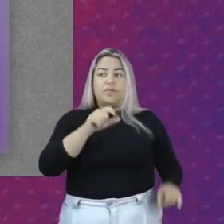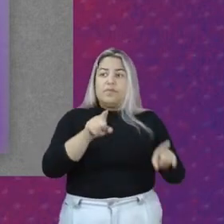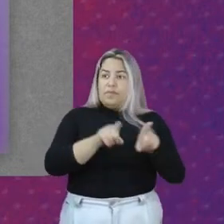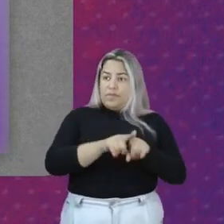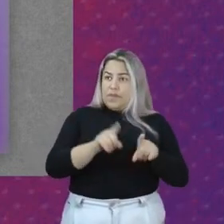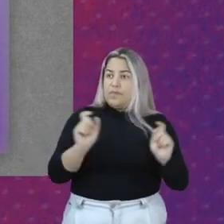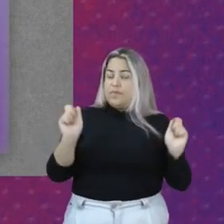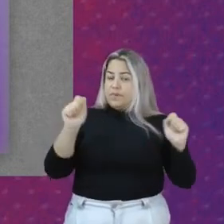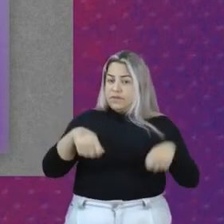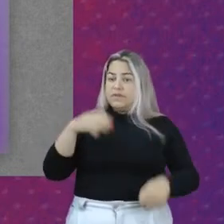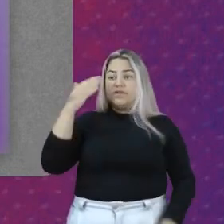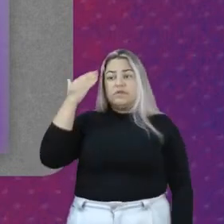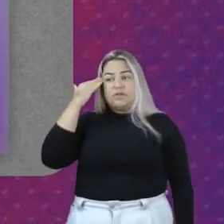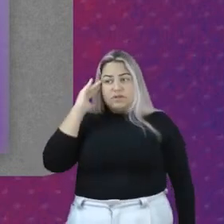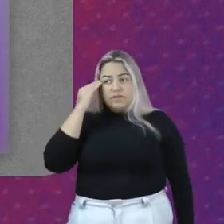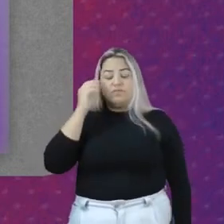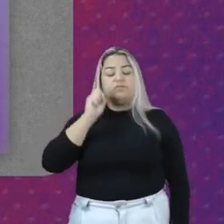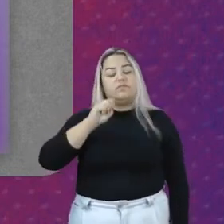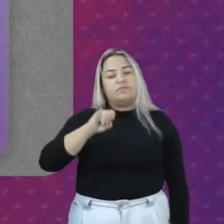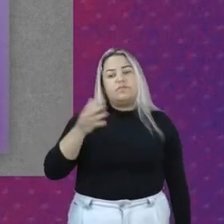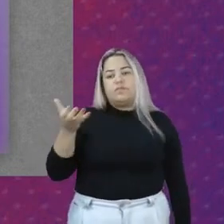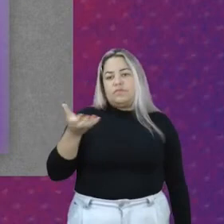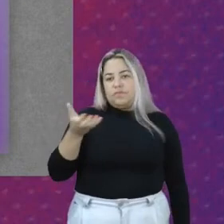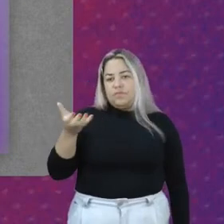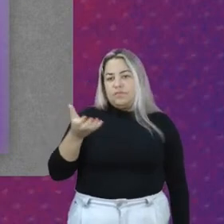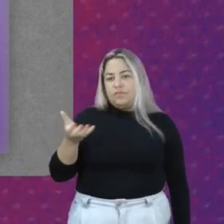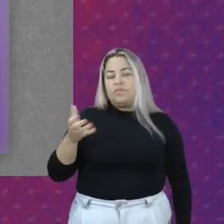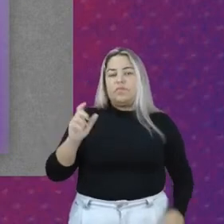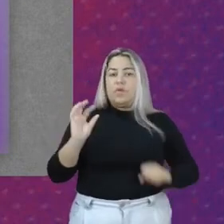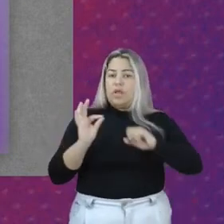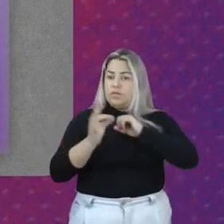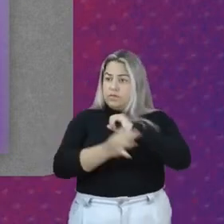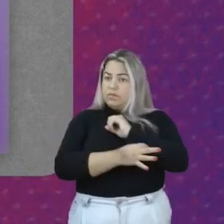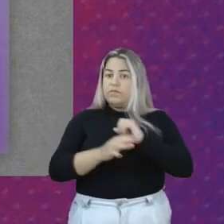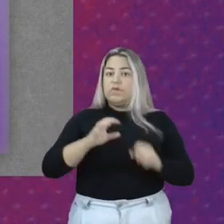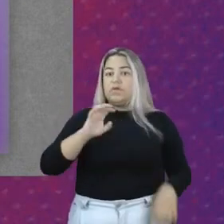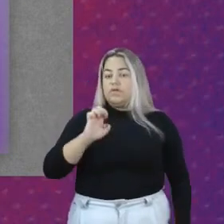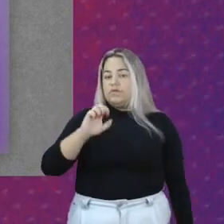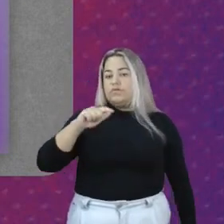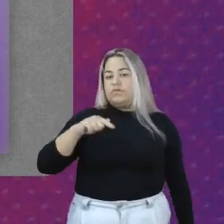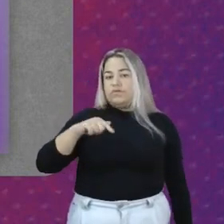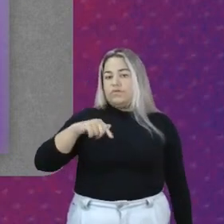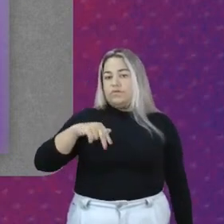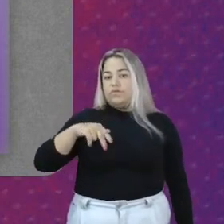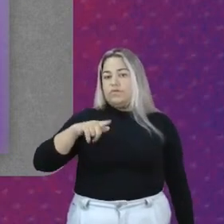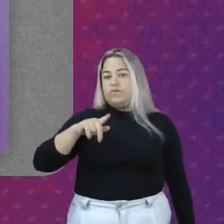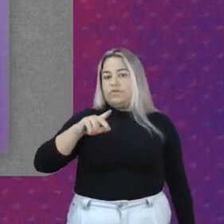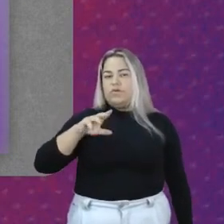precisa compreender que se ela quiser ser uma arquiteta, uma engenheira, né?